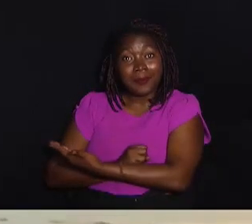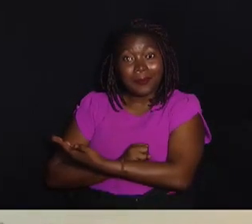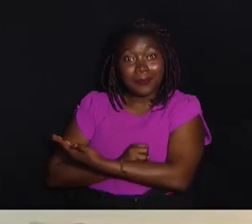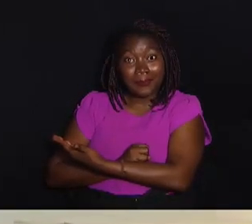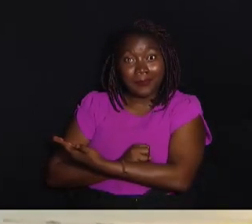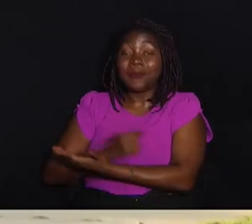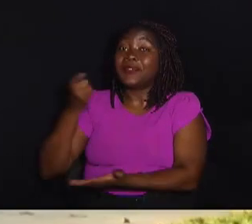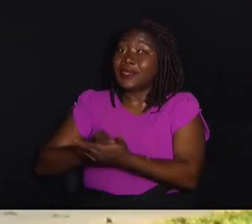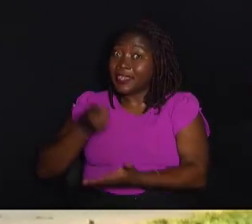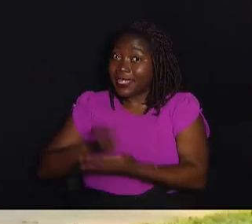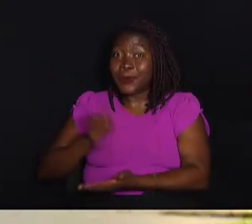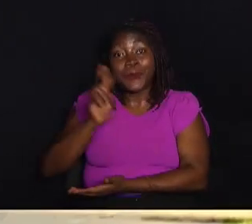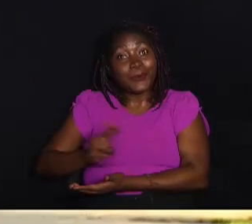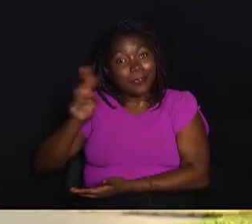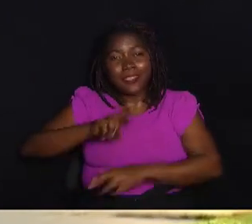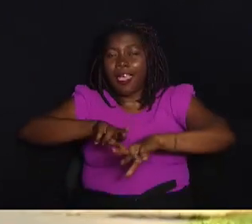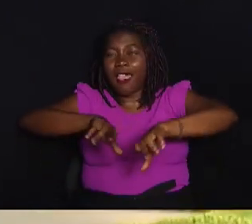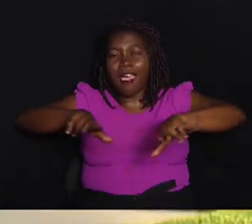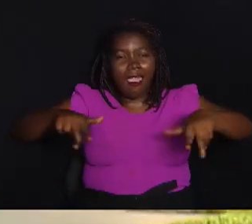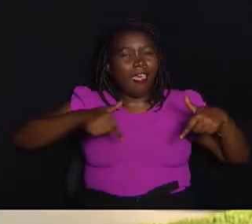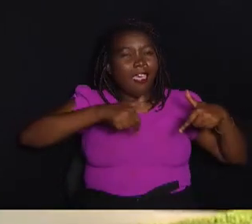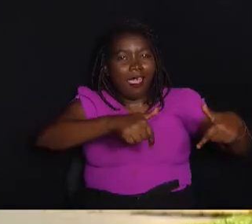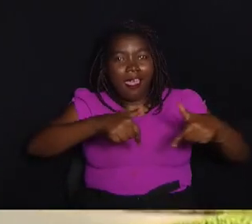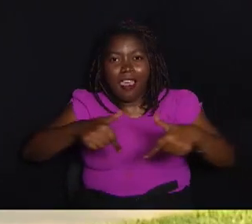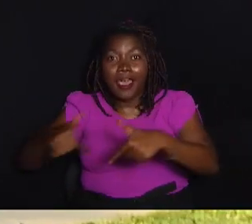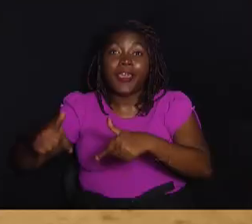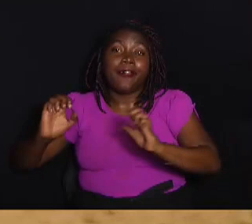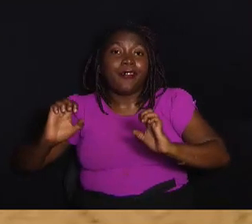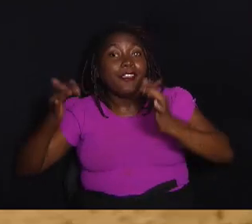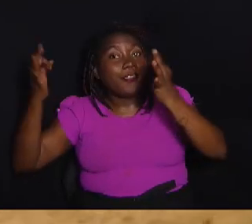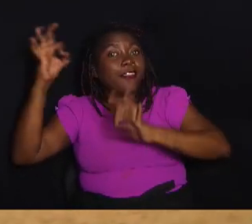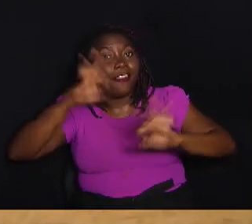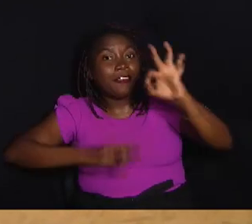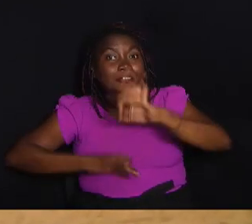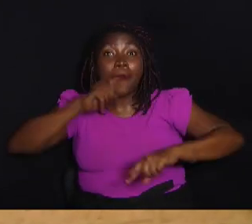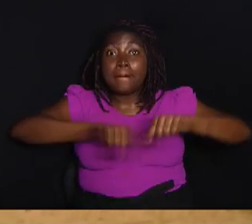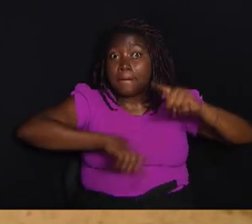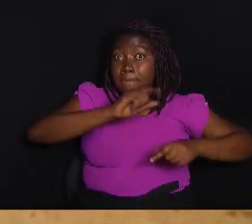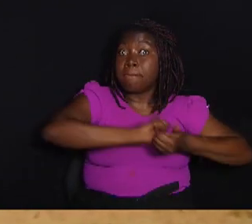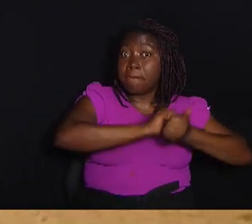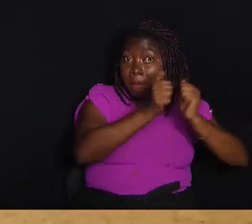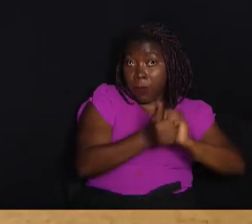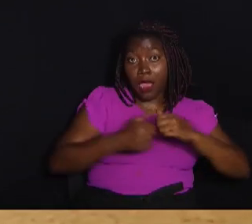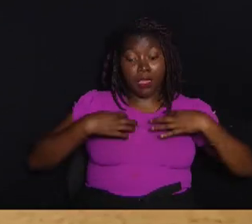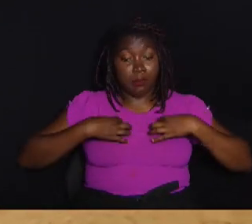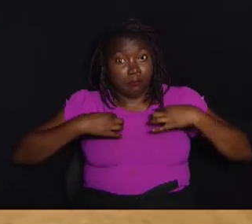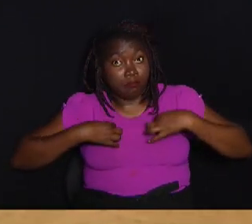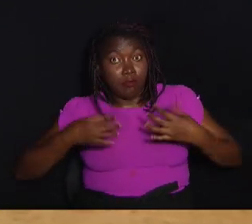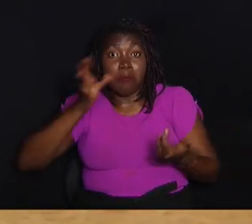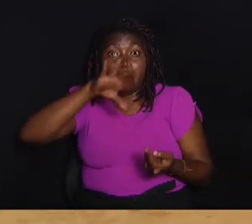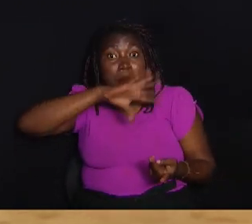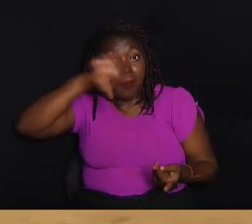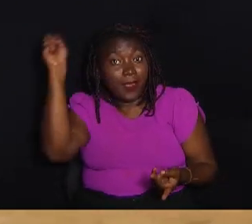deverão ser utilizados para os diversos serviços para realização de eventos materiais esportivos como uniformes premiação